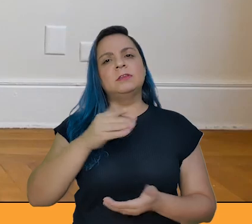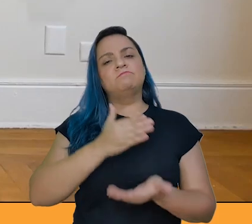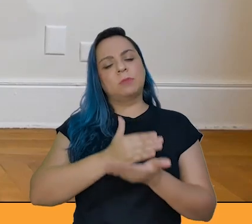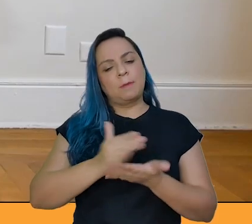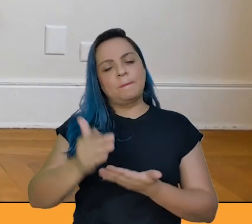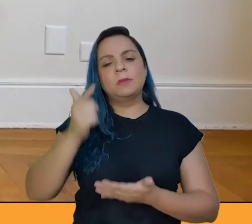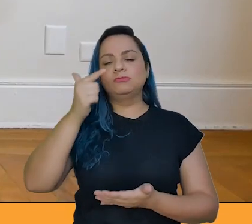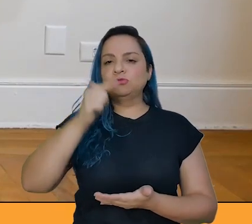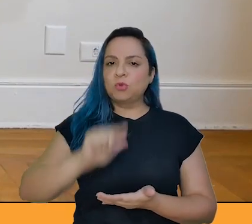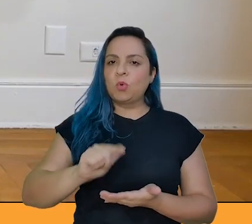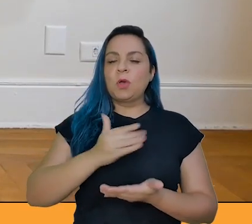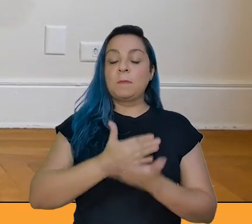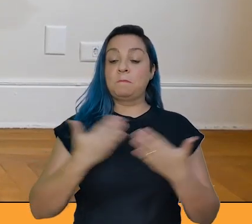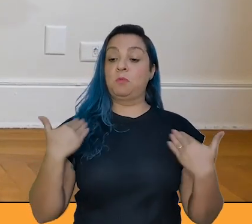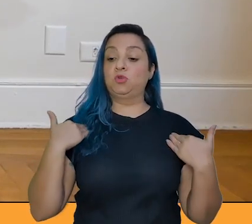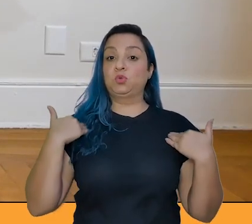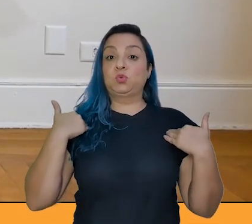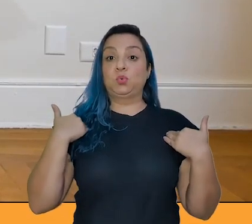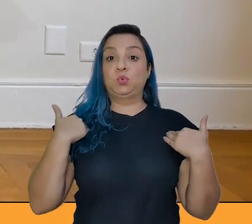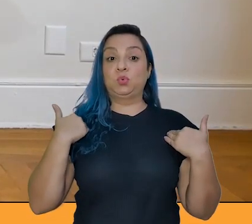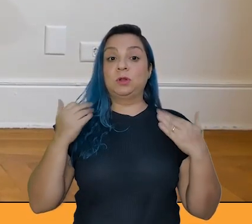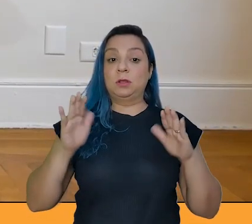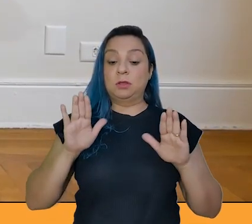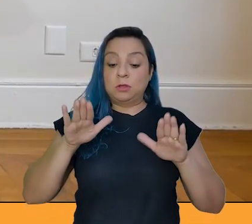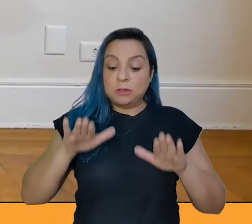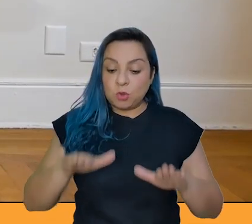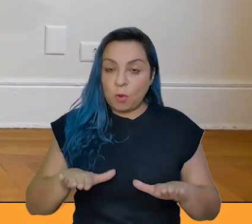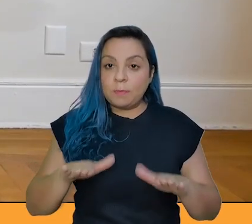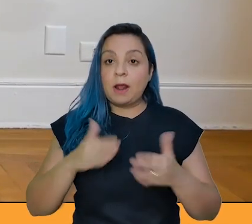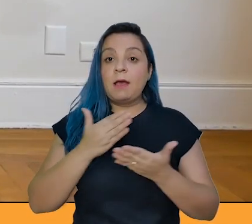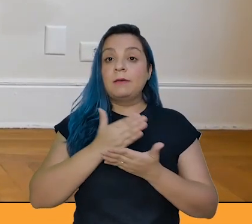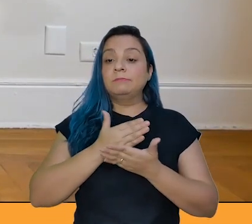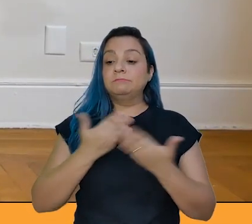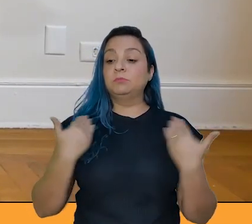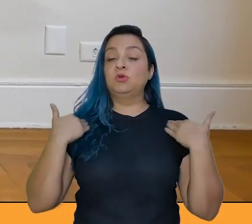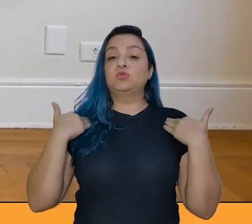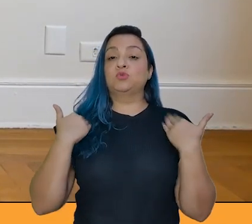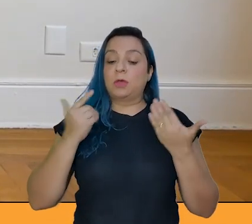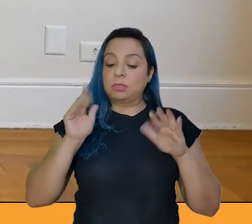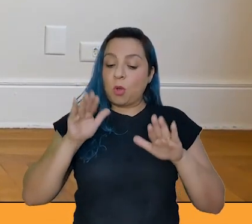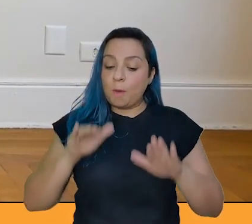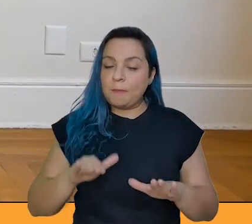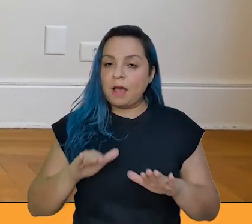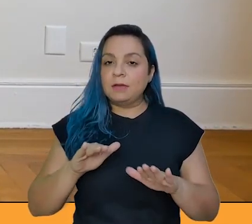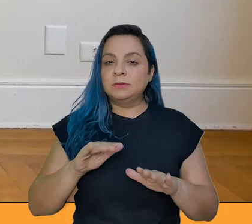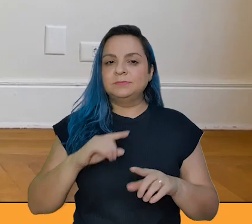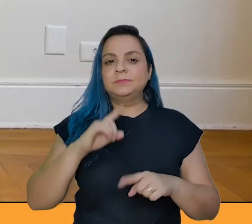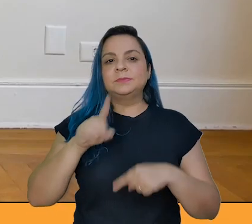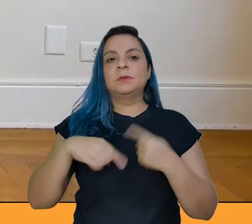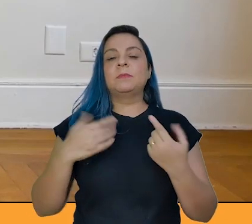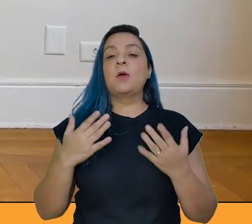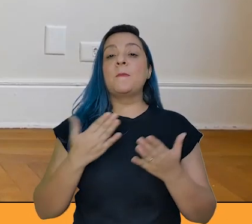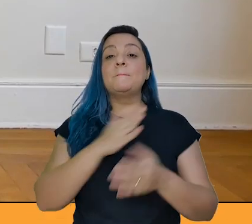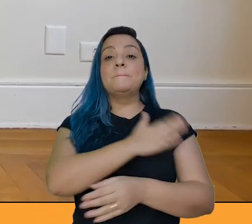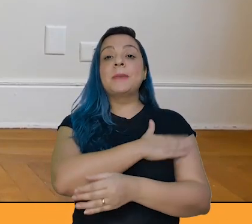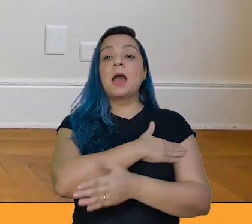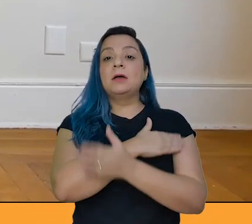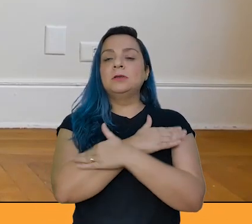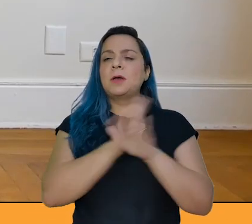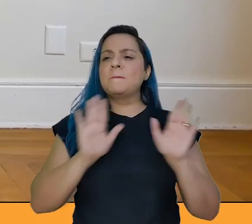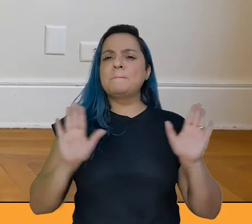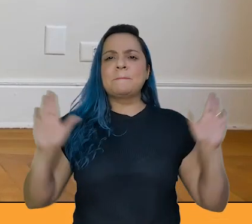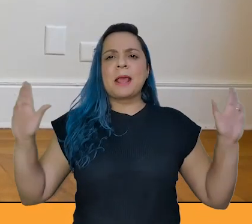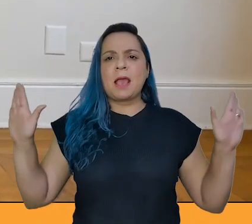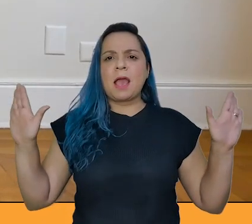esse processo de postura e dobrar, você vai para os braços,